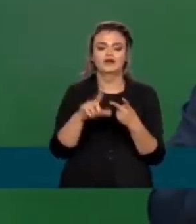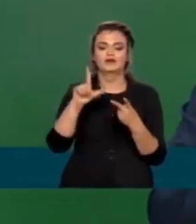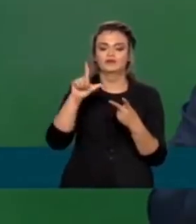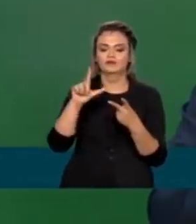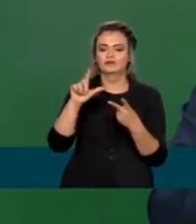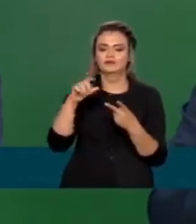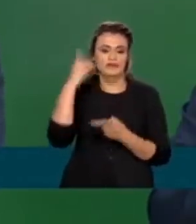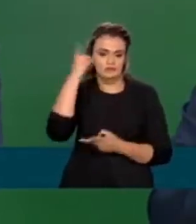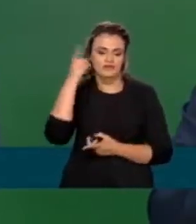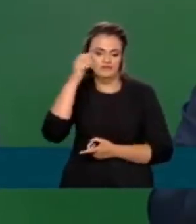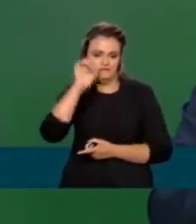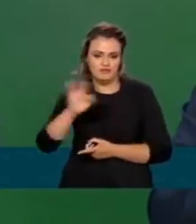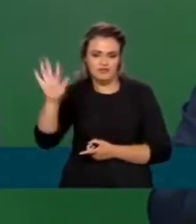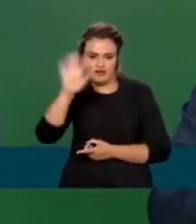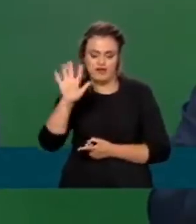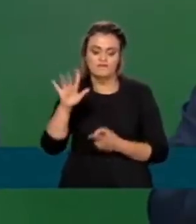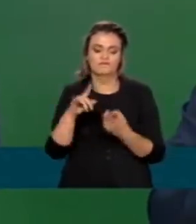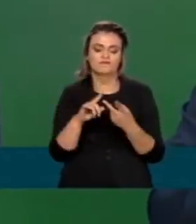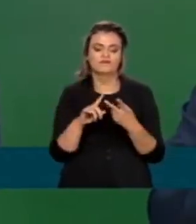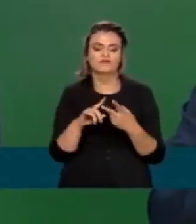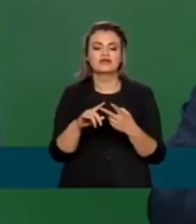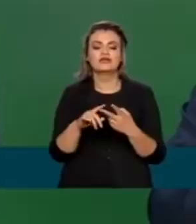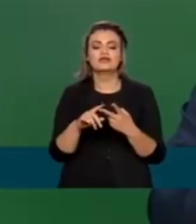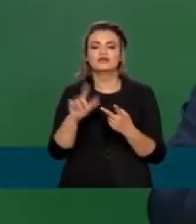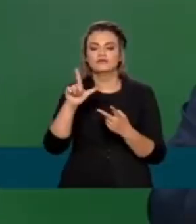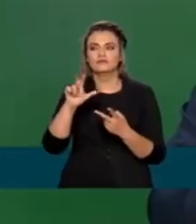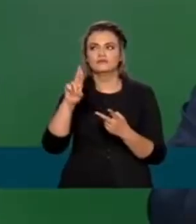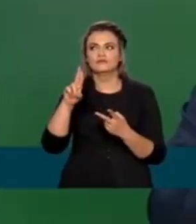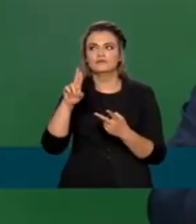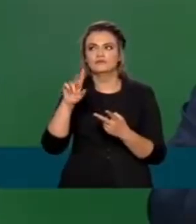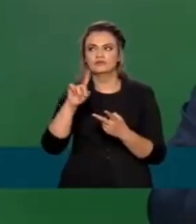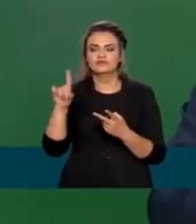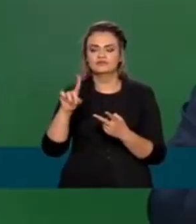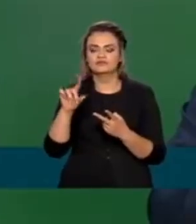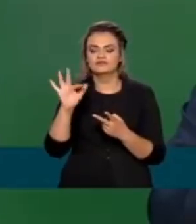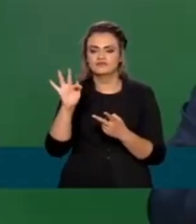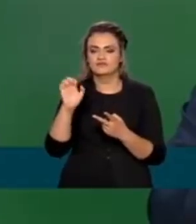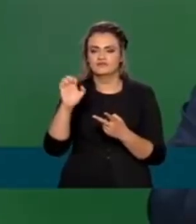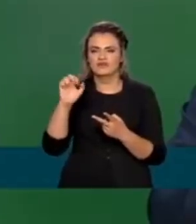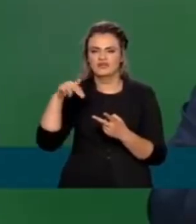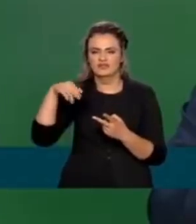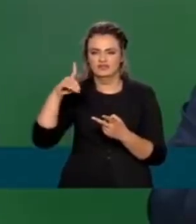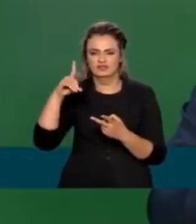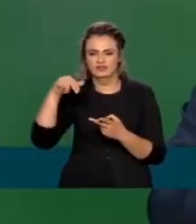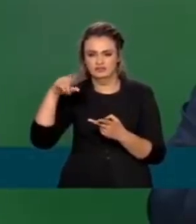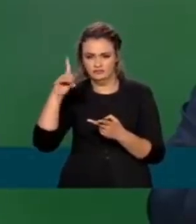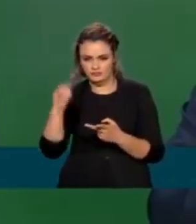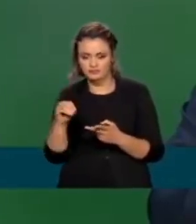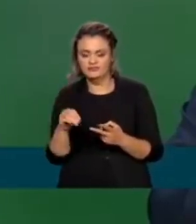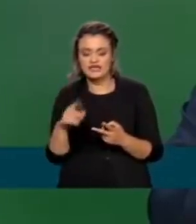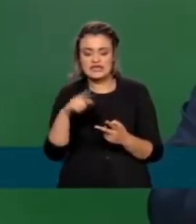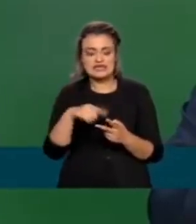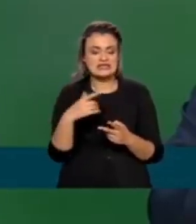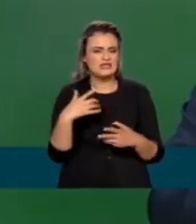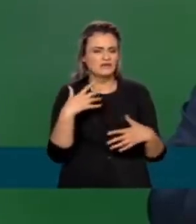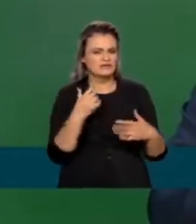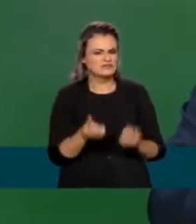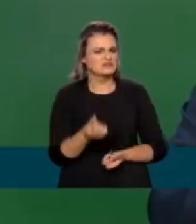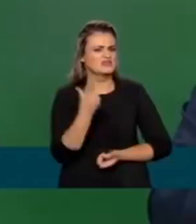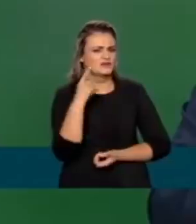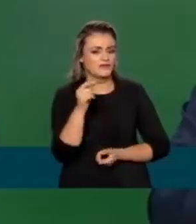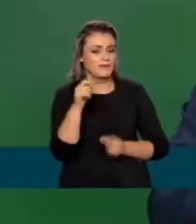Miranda, deputado federal. E o que me intriga é o fato de que 3 meses